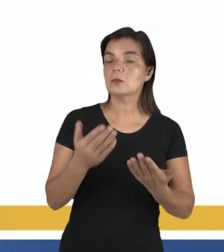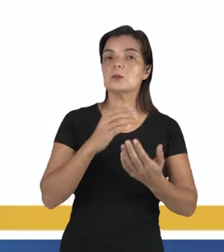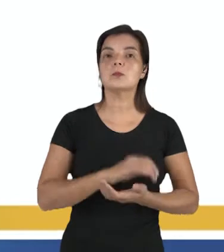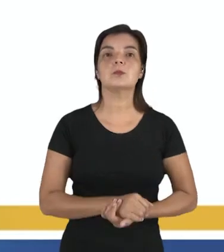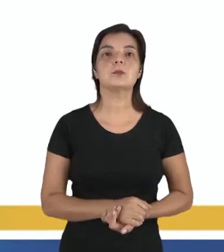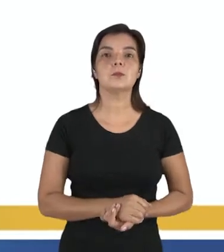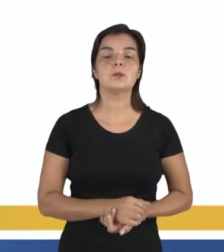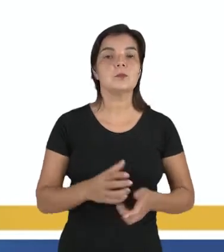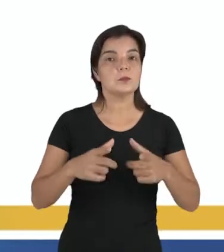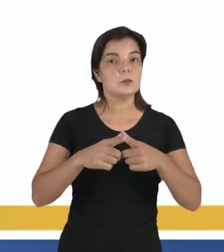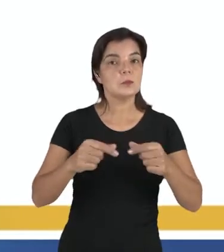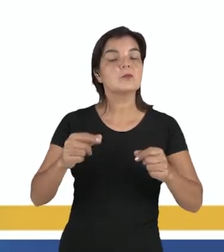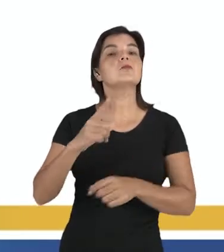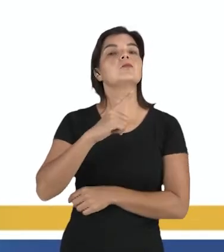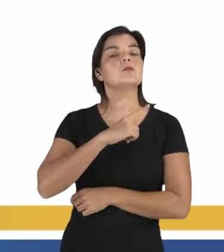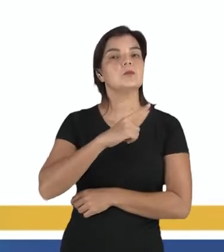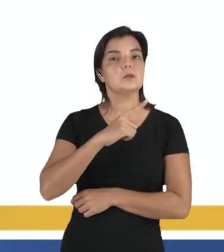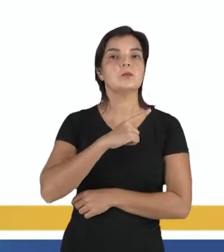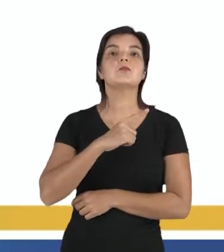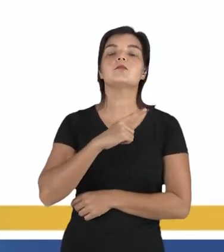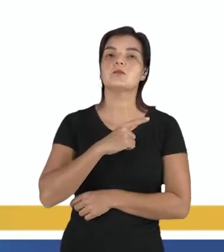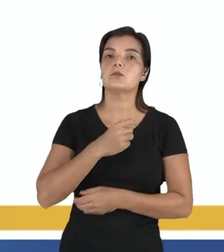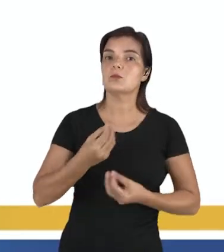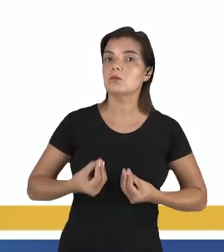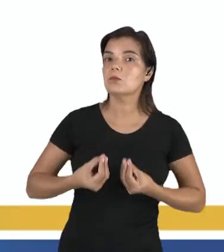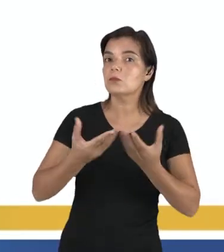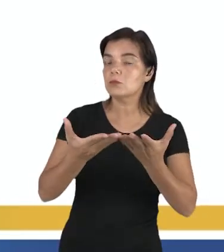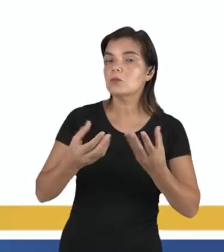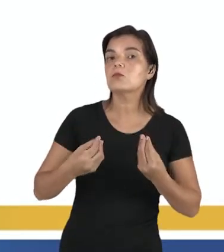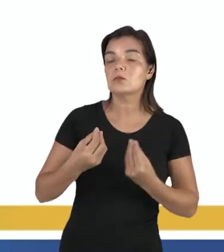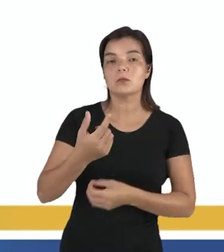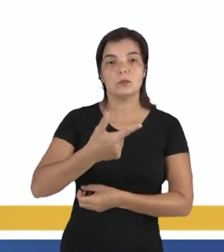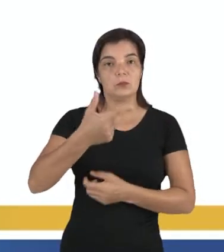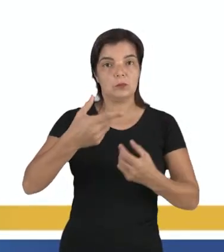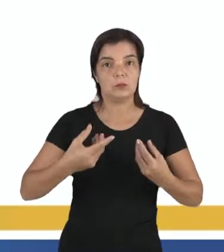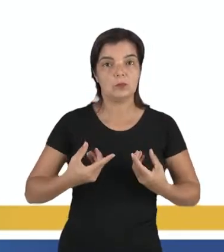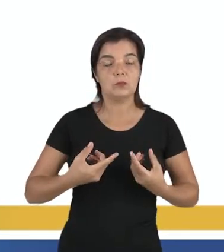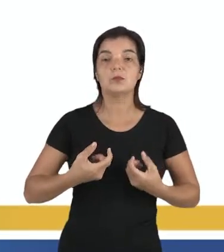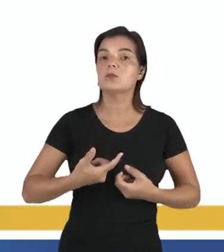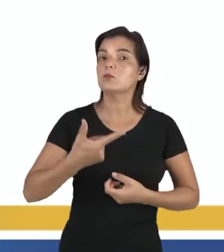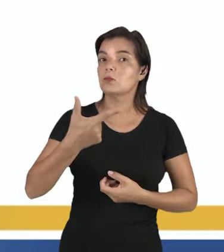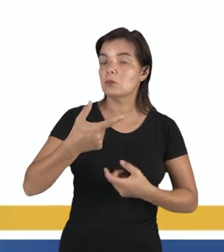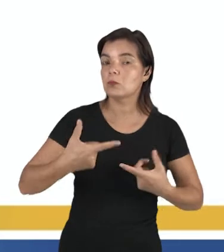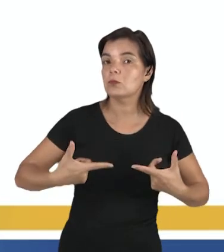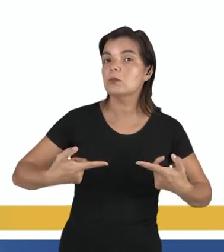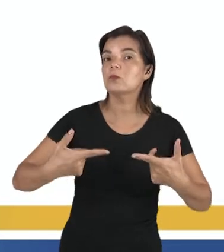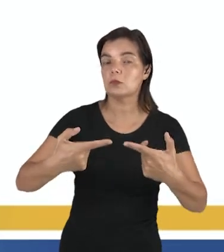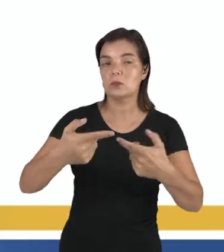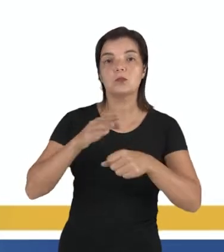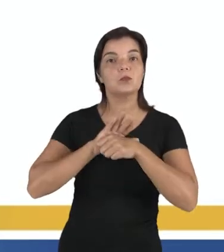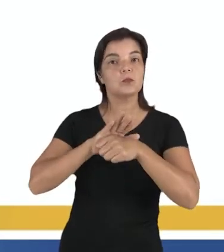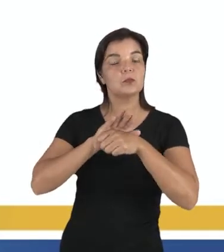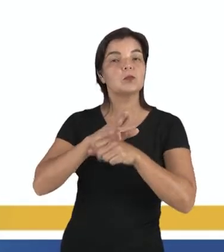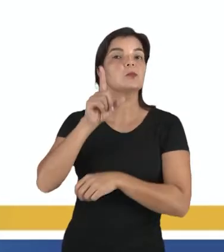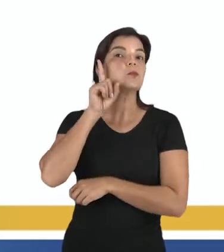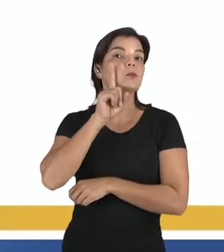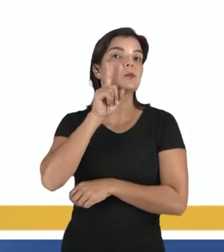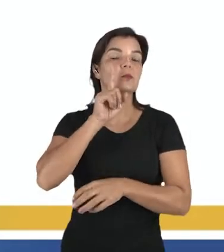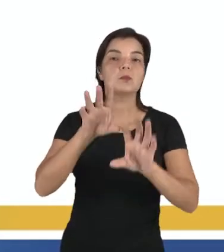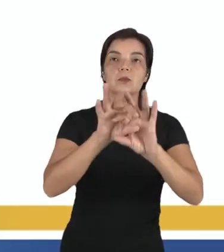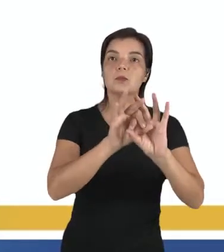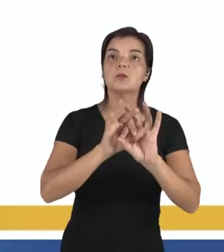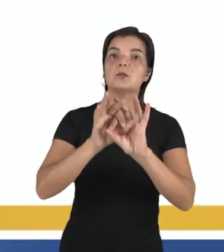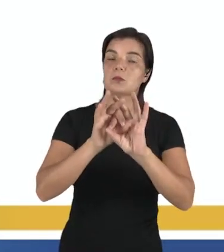Então, o Japão ele teve aí um investimento após a Segunda Guerra Mundial dos Estados Unidos, né, como uma forma aí de